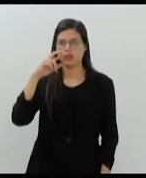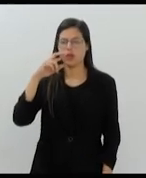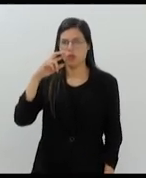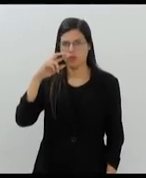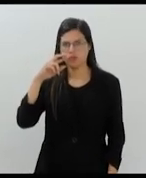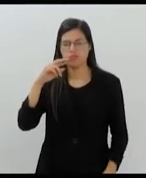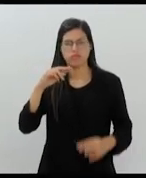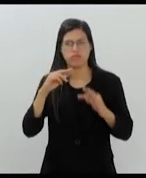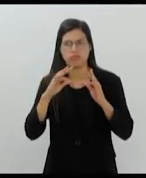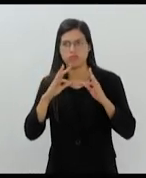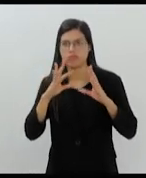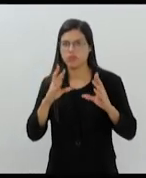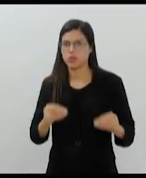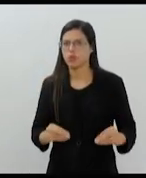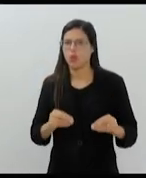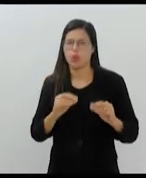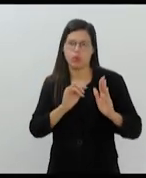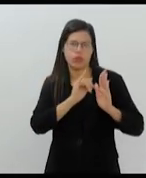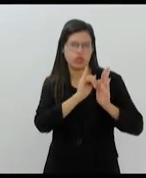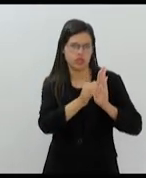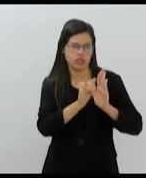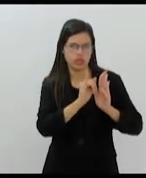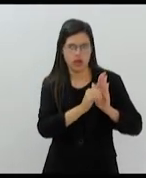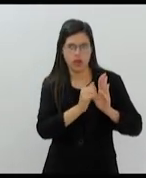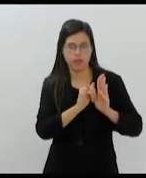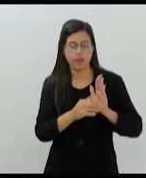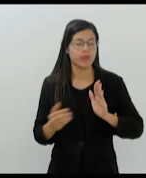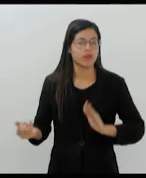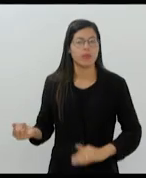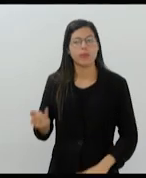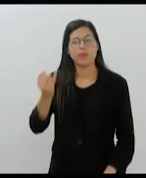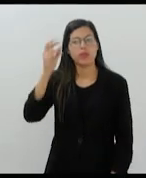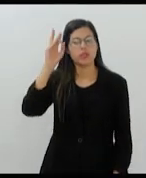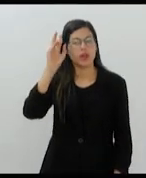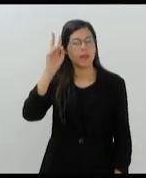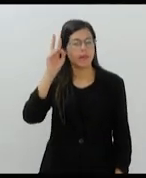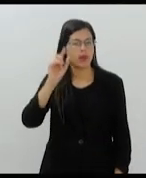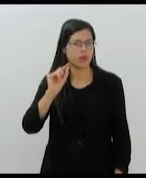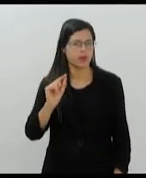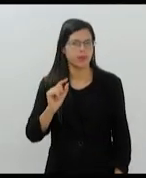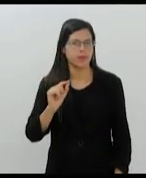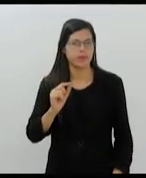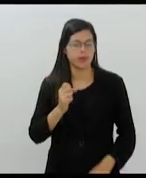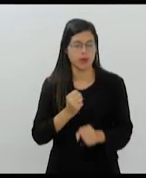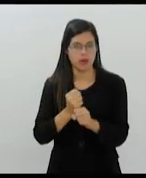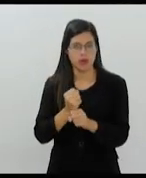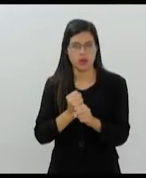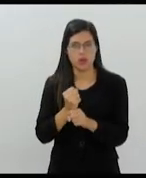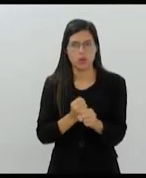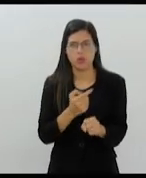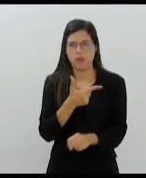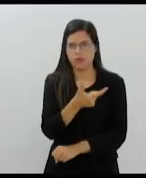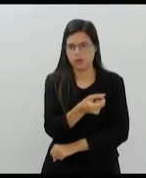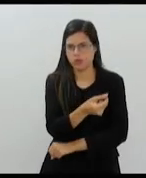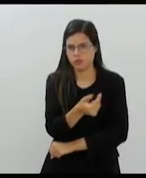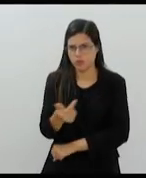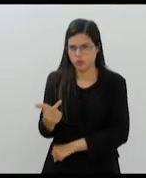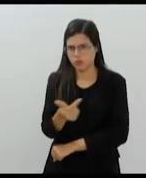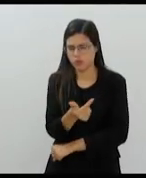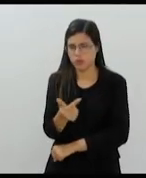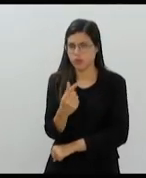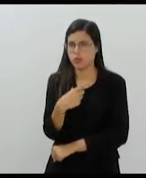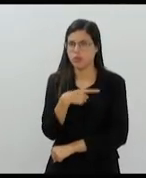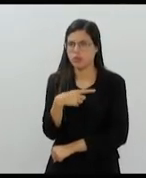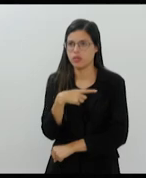termos desse edital. É importante lembrar que em 2022 houve